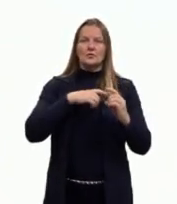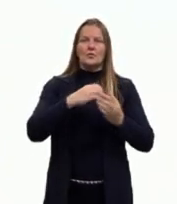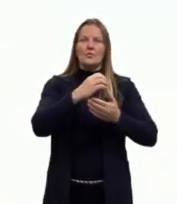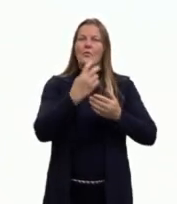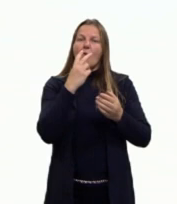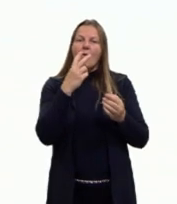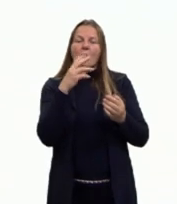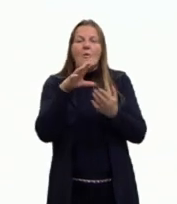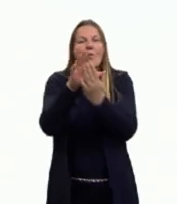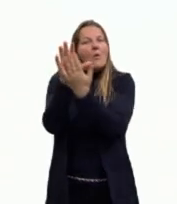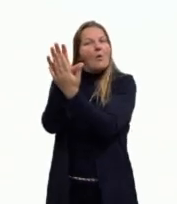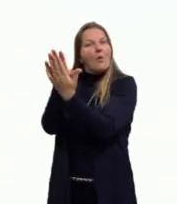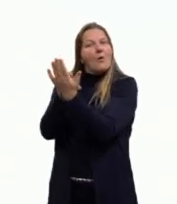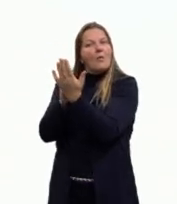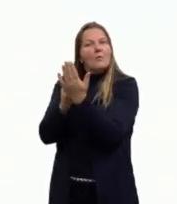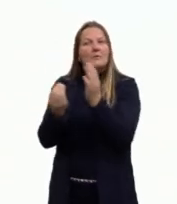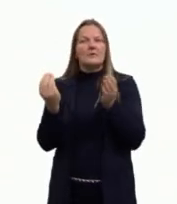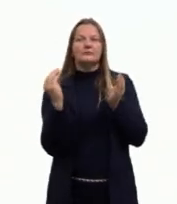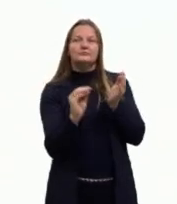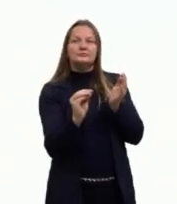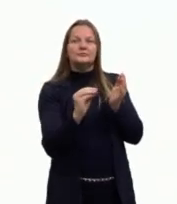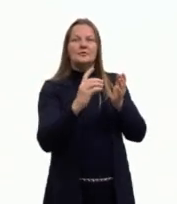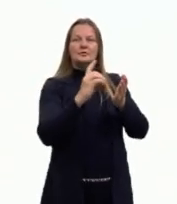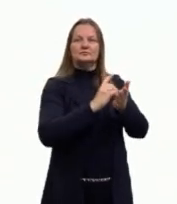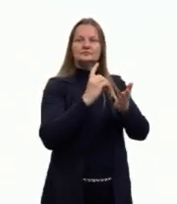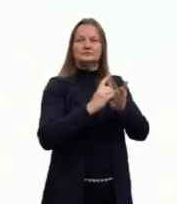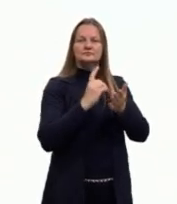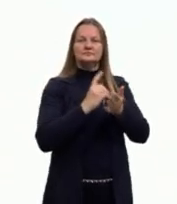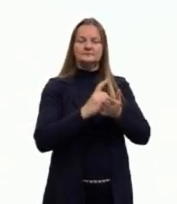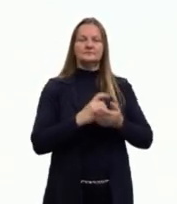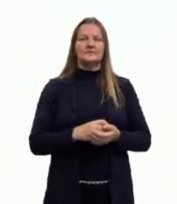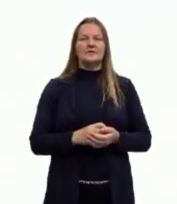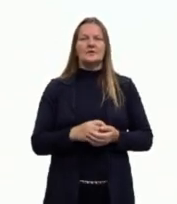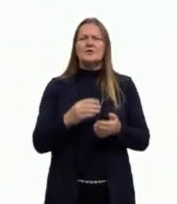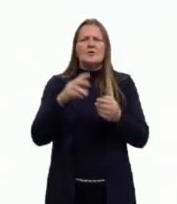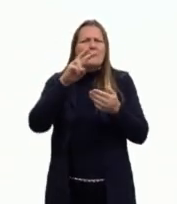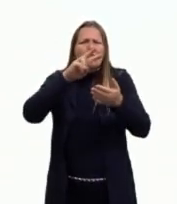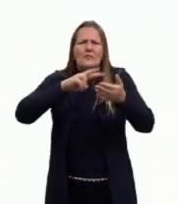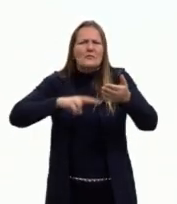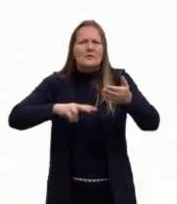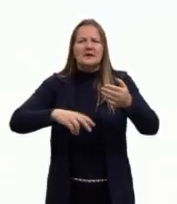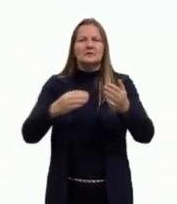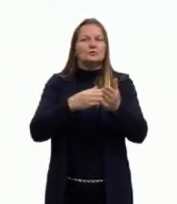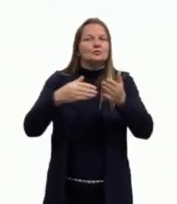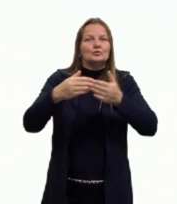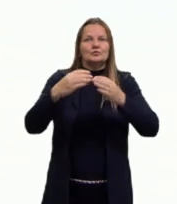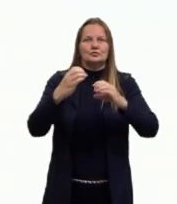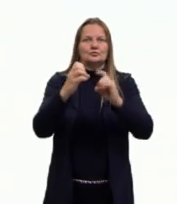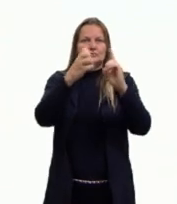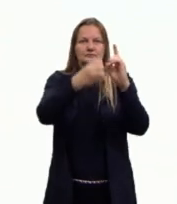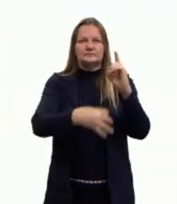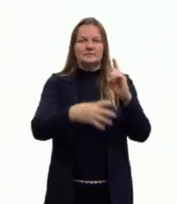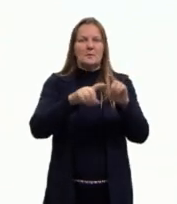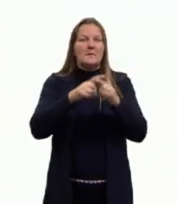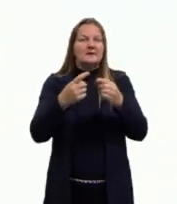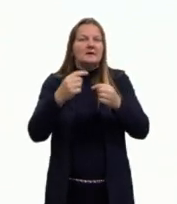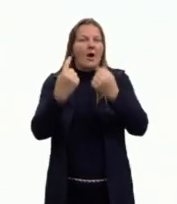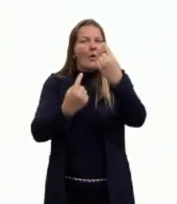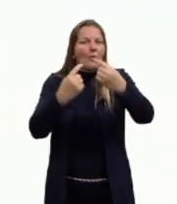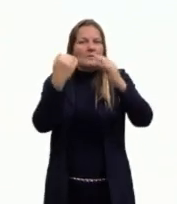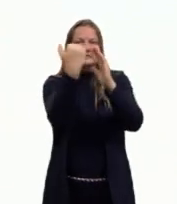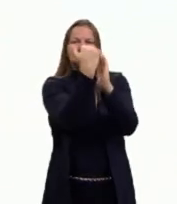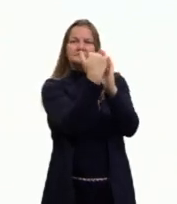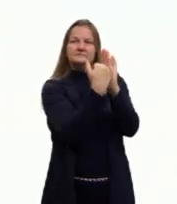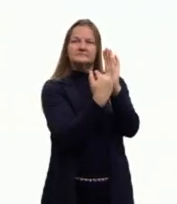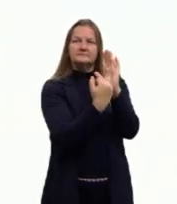copia e cola aí do nosso dicionário e eu não vou ler todas as definições para vocês mas as primeiras ali